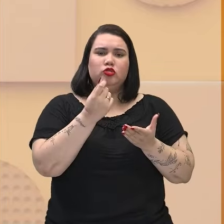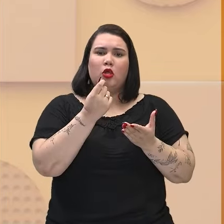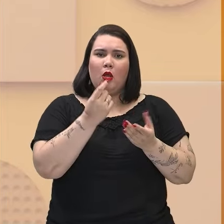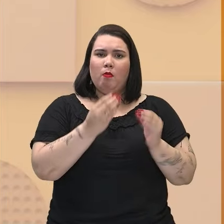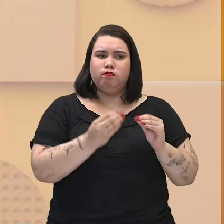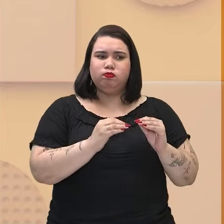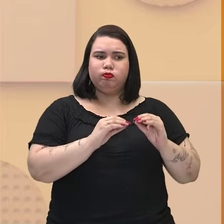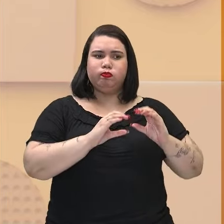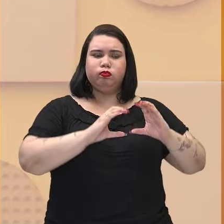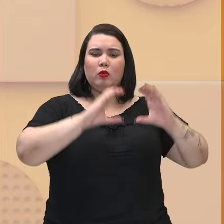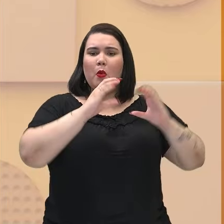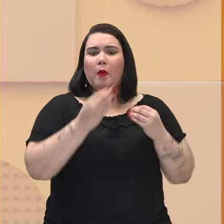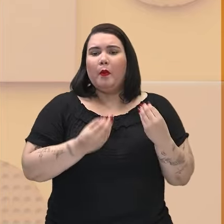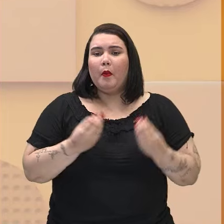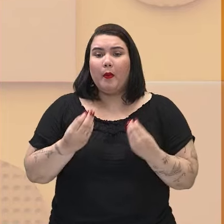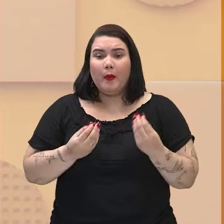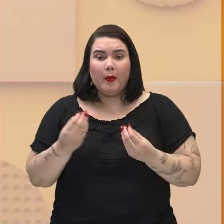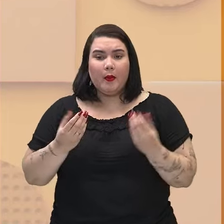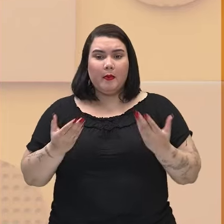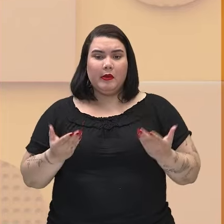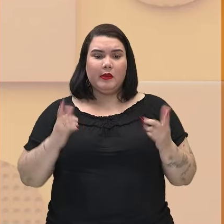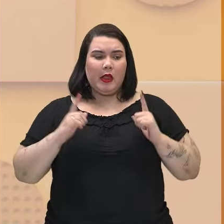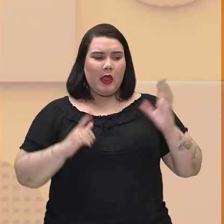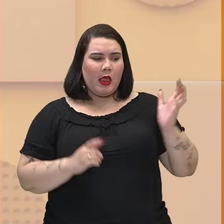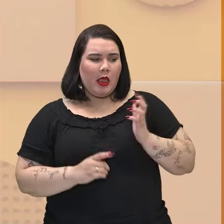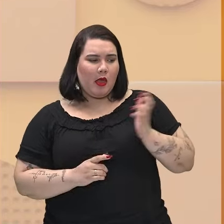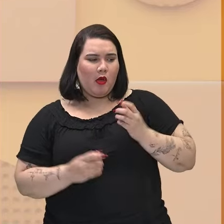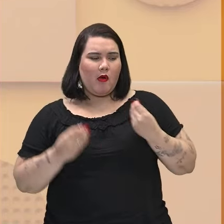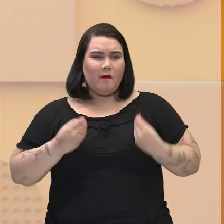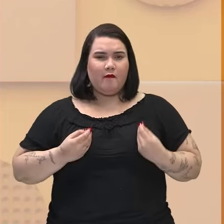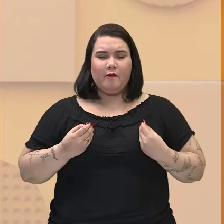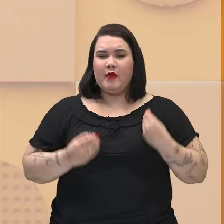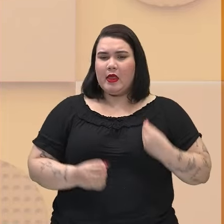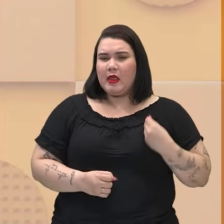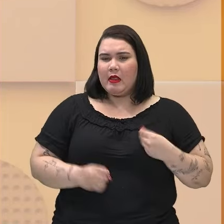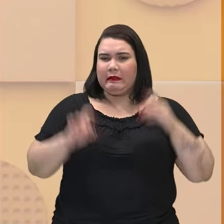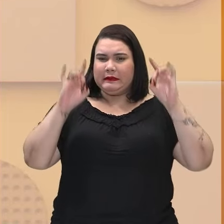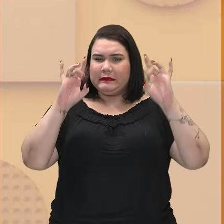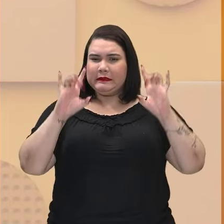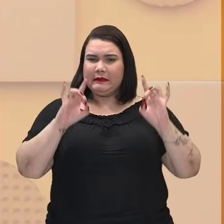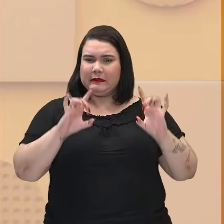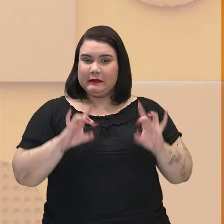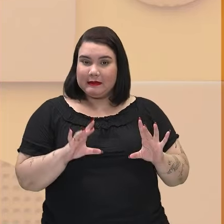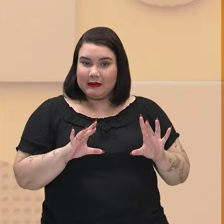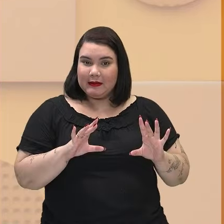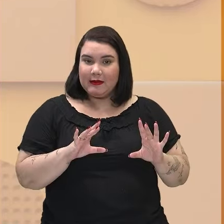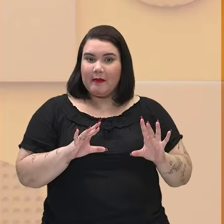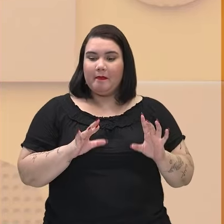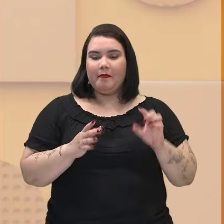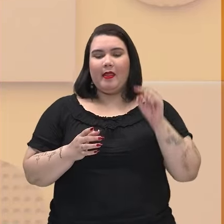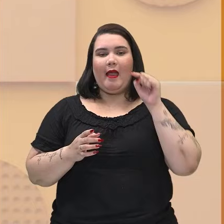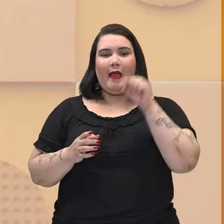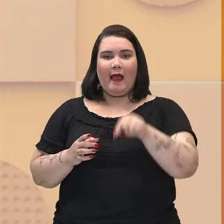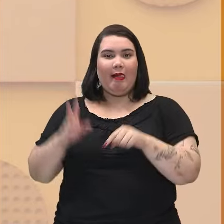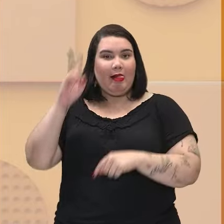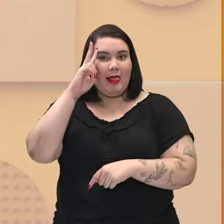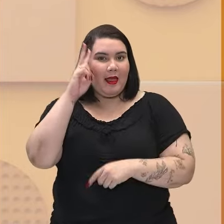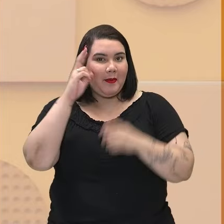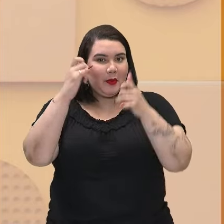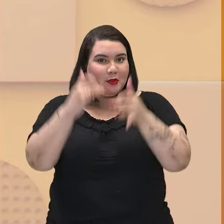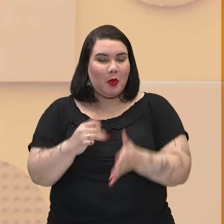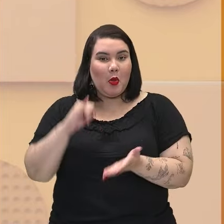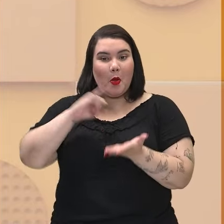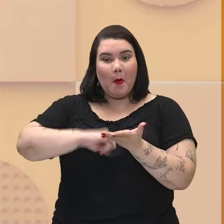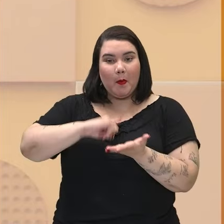e de privilégios que tinham lá em Portugal também? Se você respondeu que vinha dos impostos, é exatamente